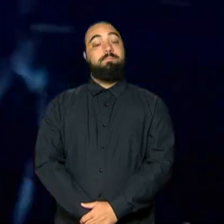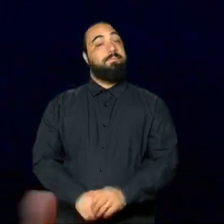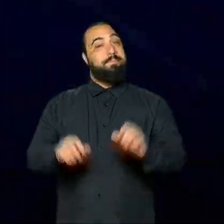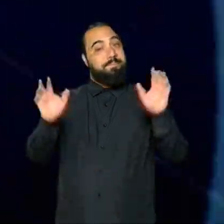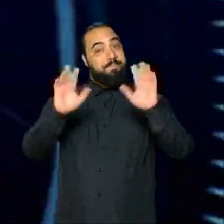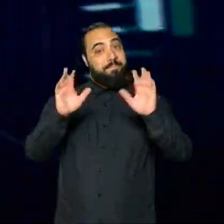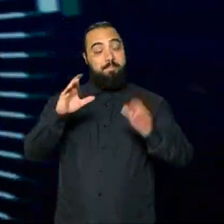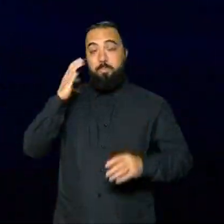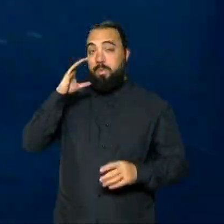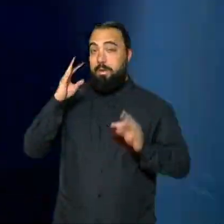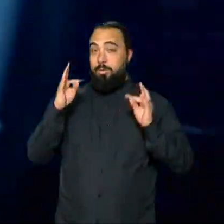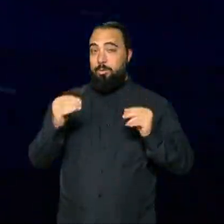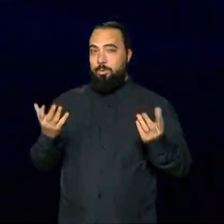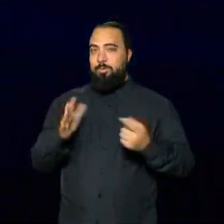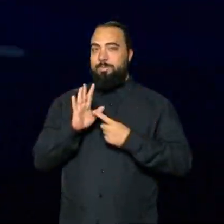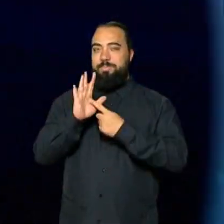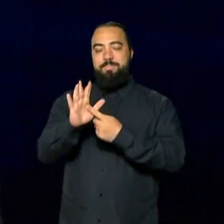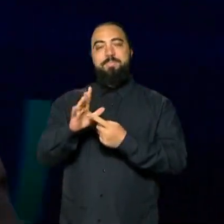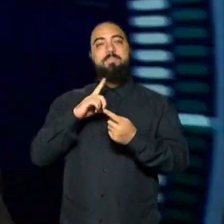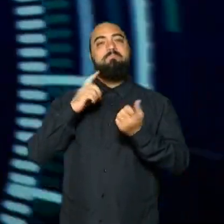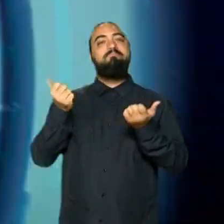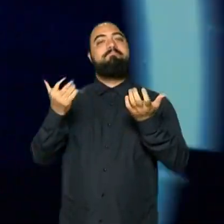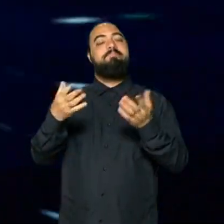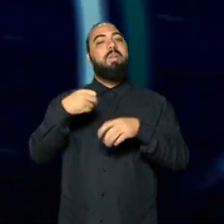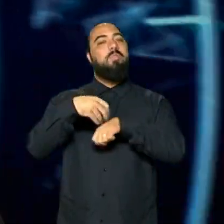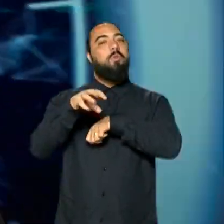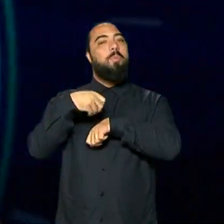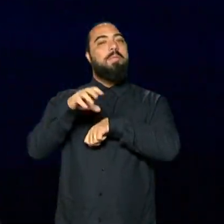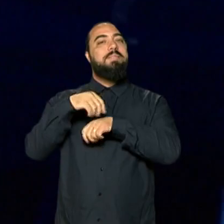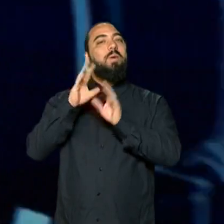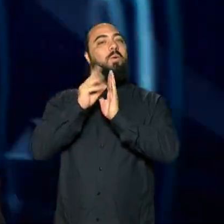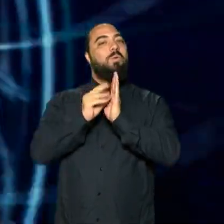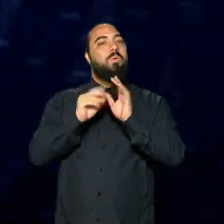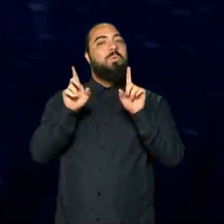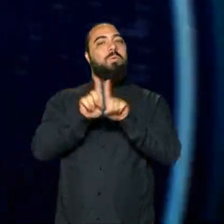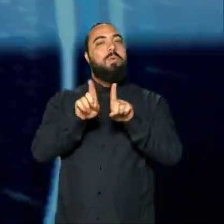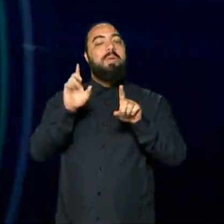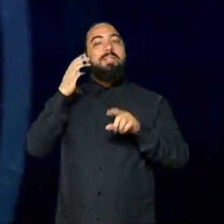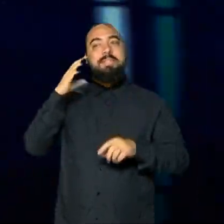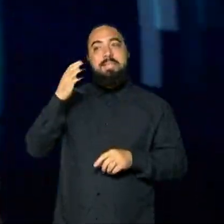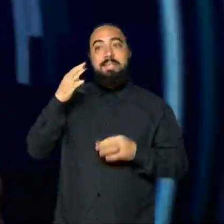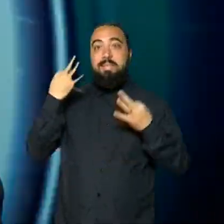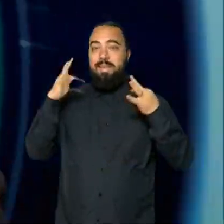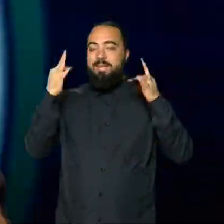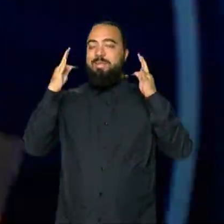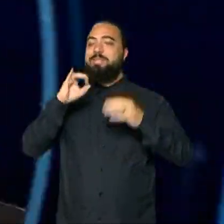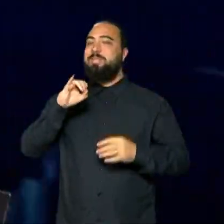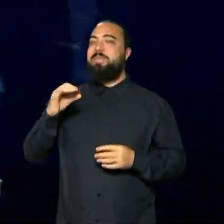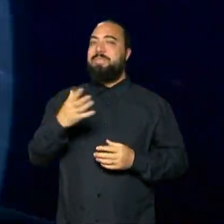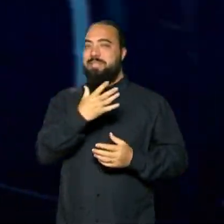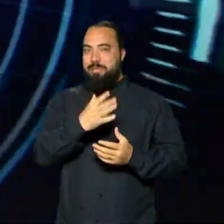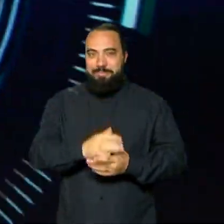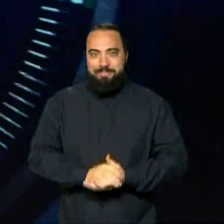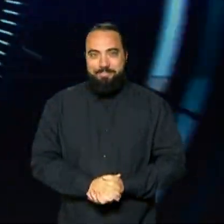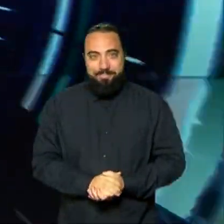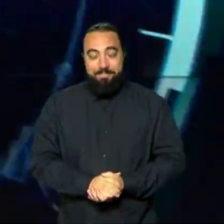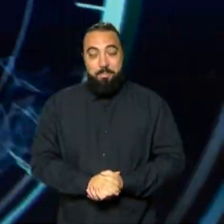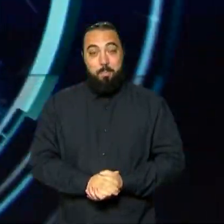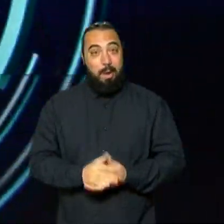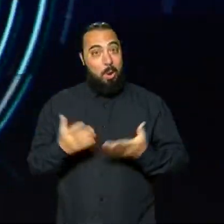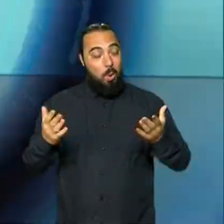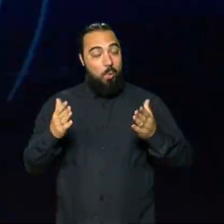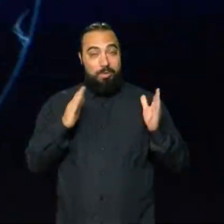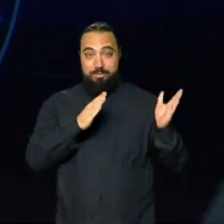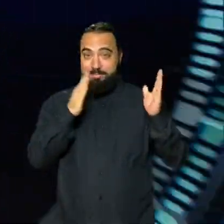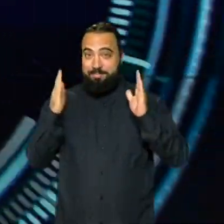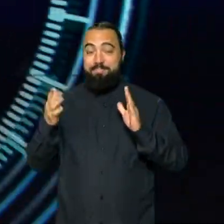Olá, o Ciência Tudo está no ar, trazendo para você muita informação e conteúdos sobre ciência, tecnologia e inovação. Nesse